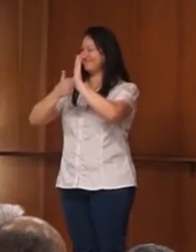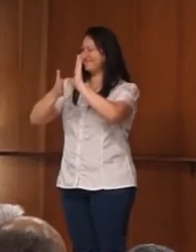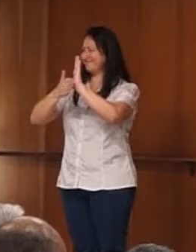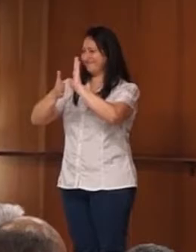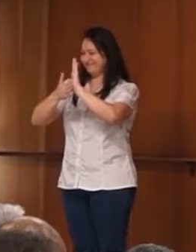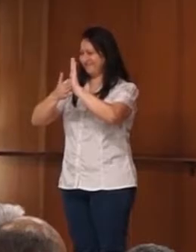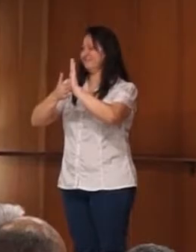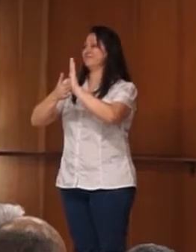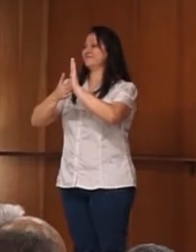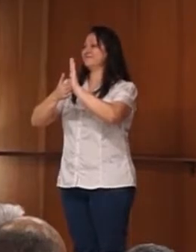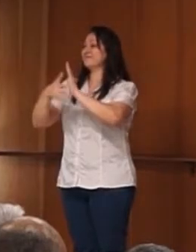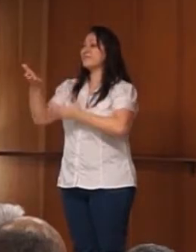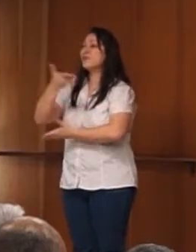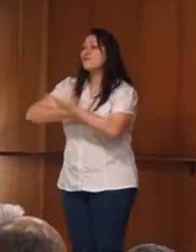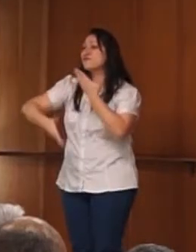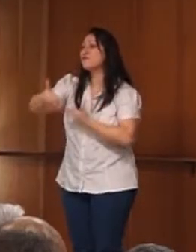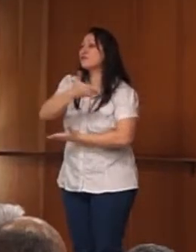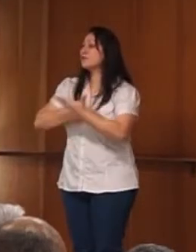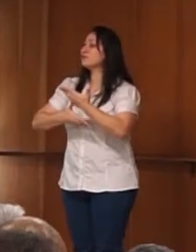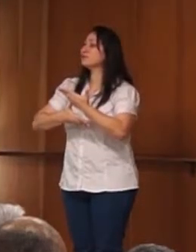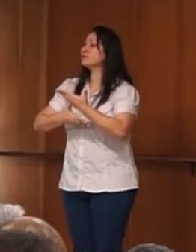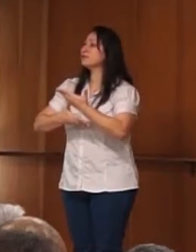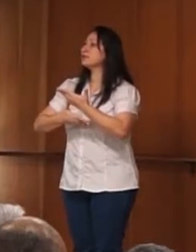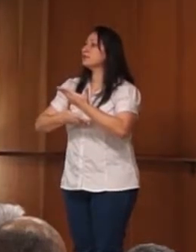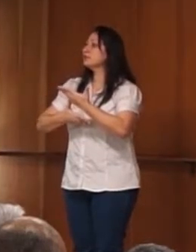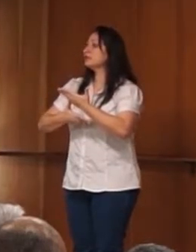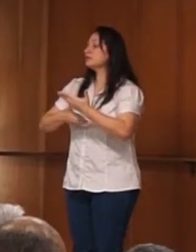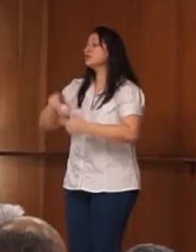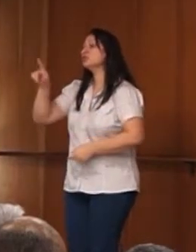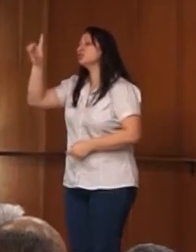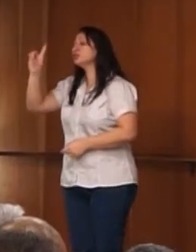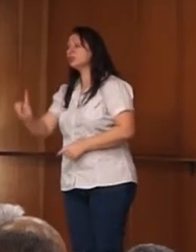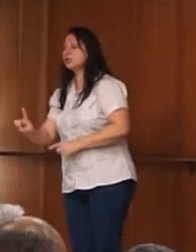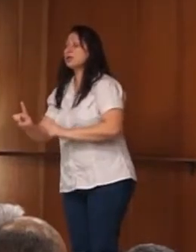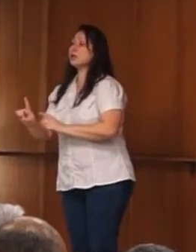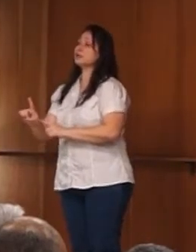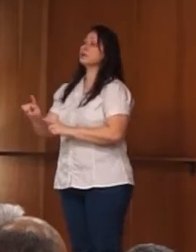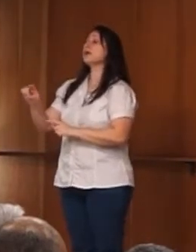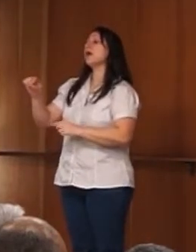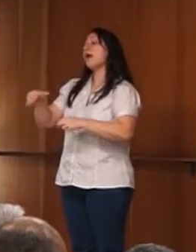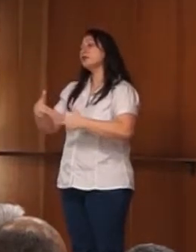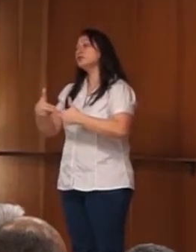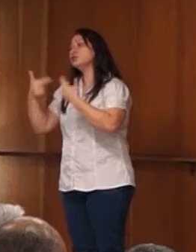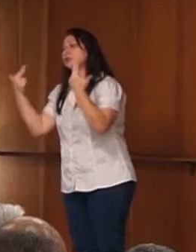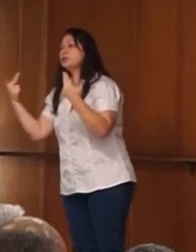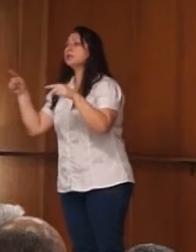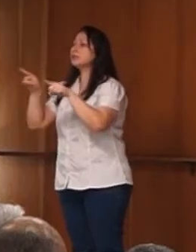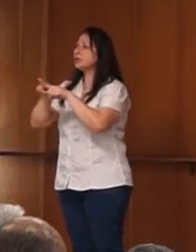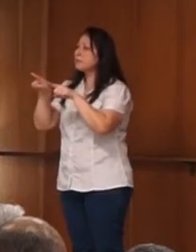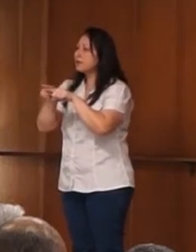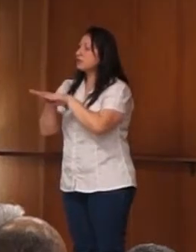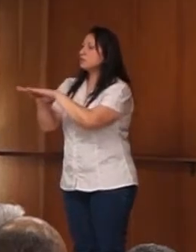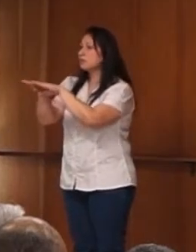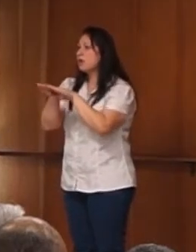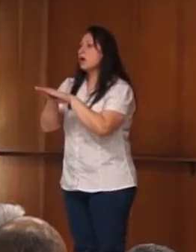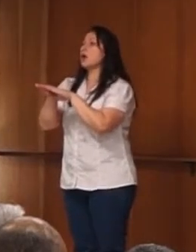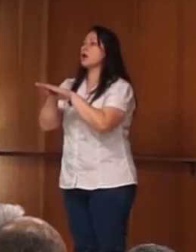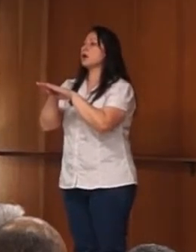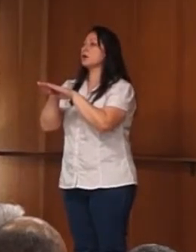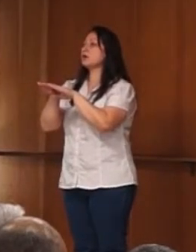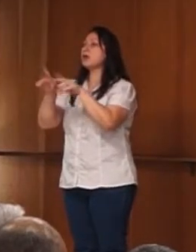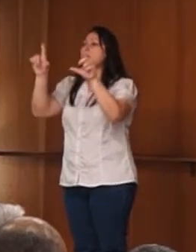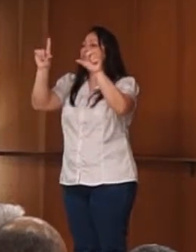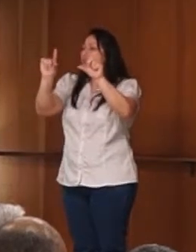numa proposta que envolva defesa de direitos éticos individuais, coletivos, combate à discriminação, né,